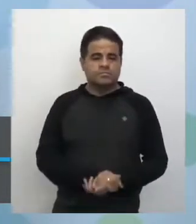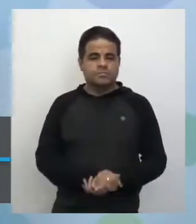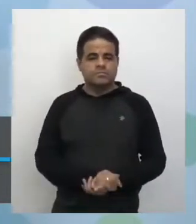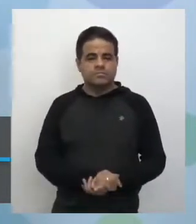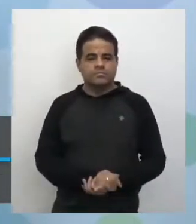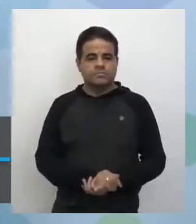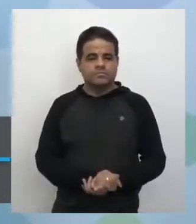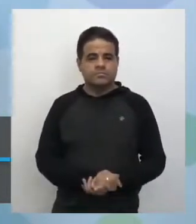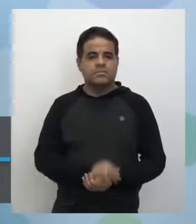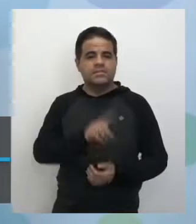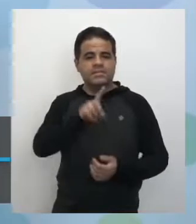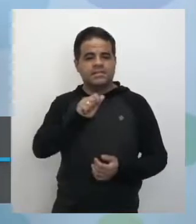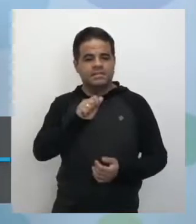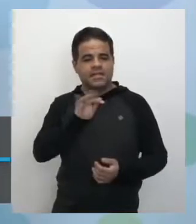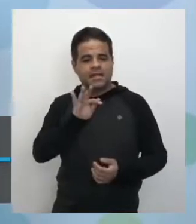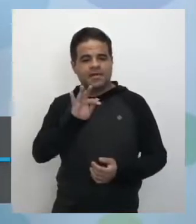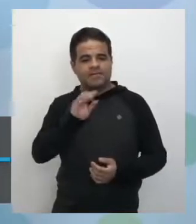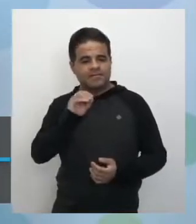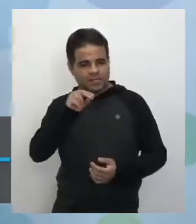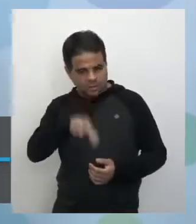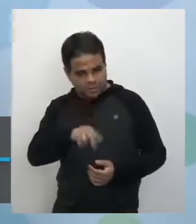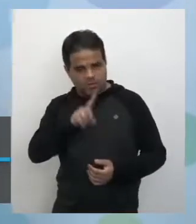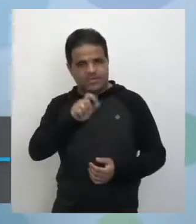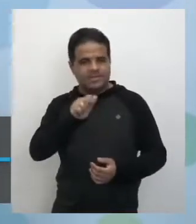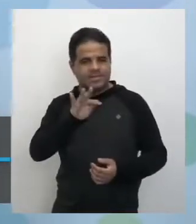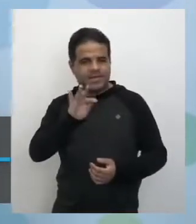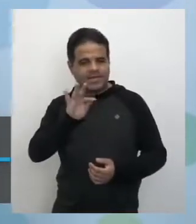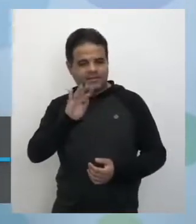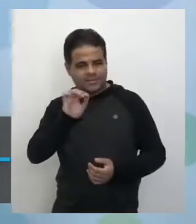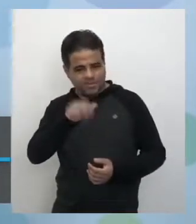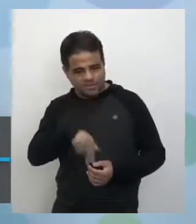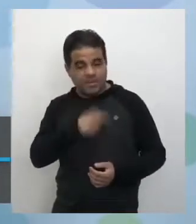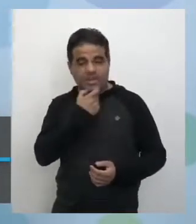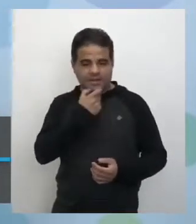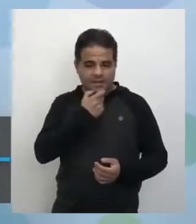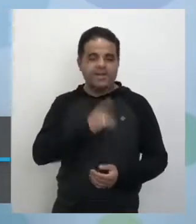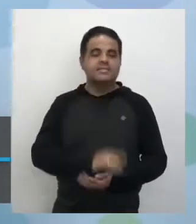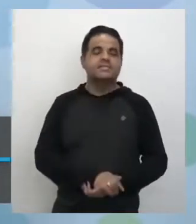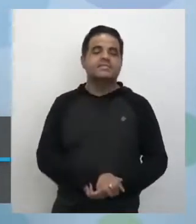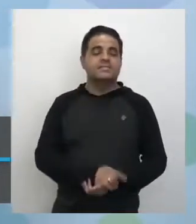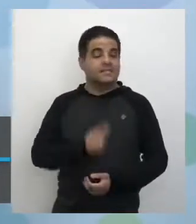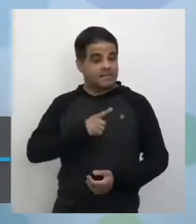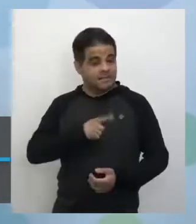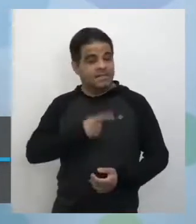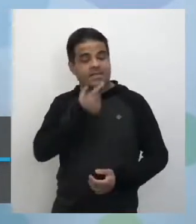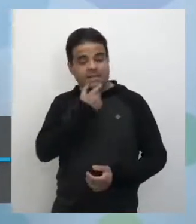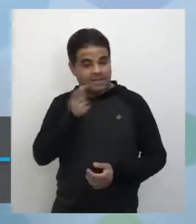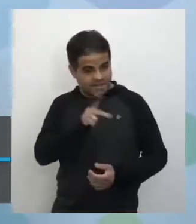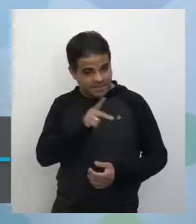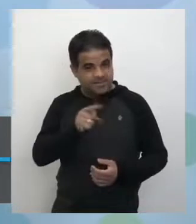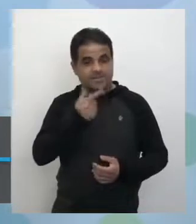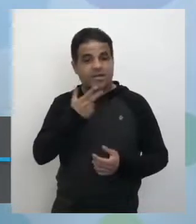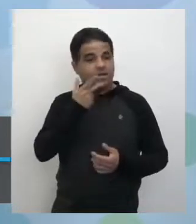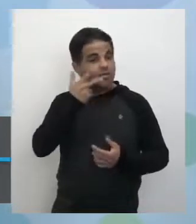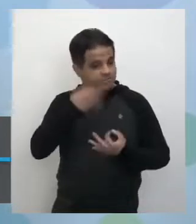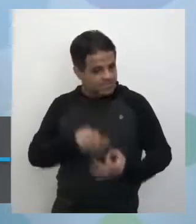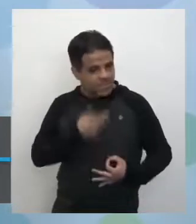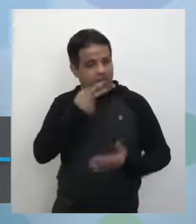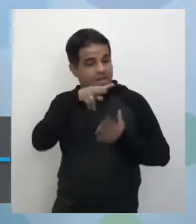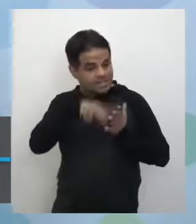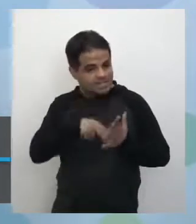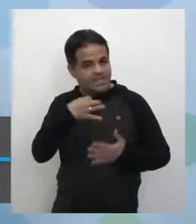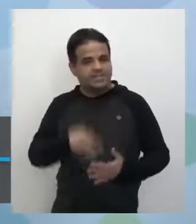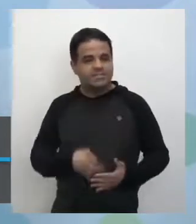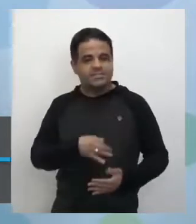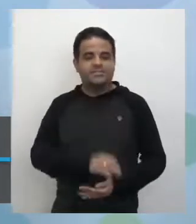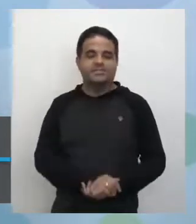Good afternoon. Good afternoon. Opa, em inglês aí na área. Nossa, em inglês aqui, o pessoal aqui, eu falei certinho, né? Falou. Tomara que o